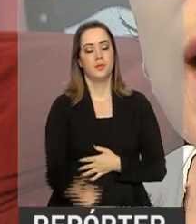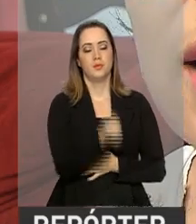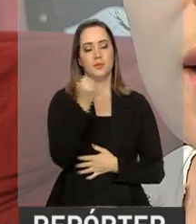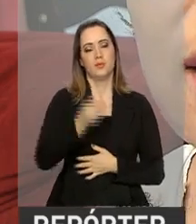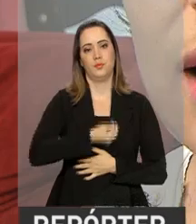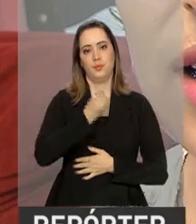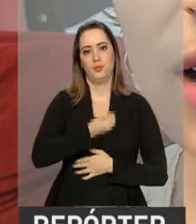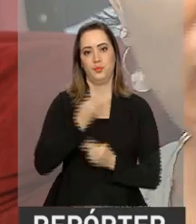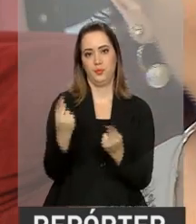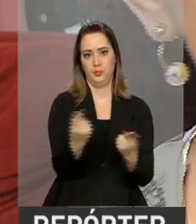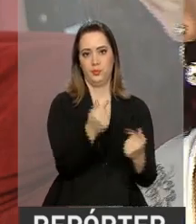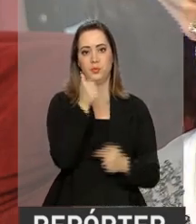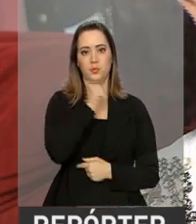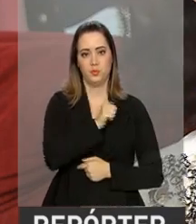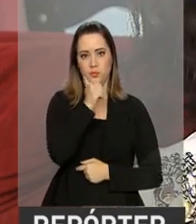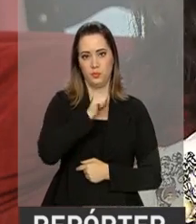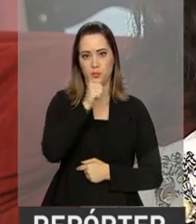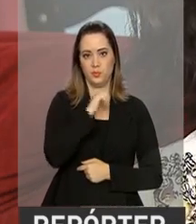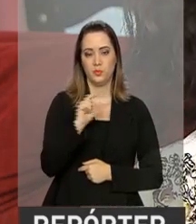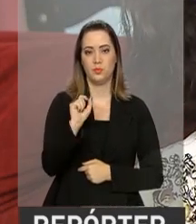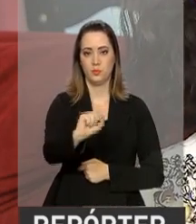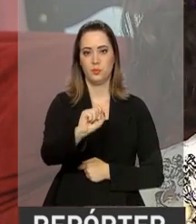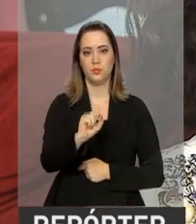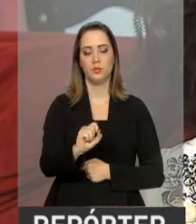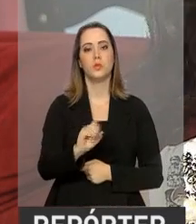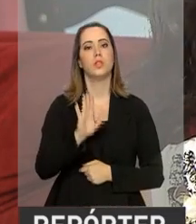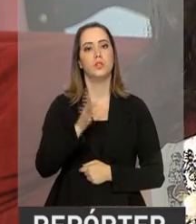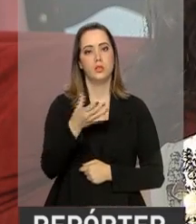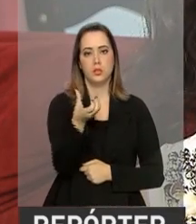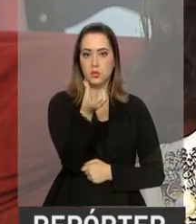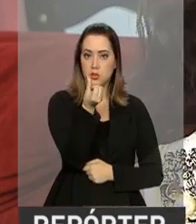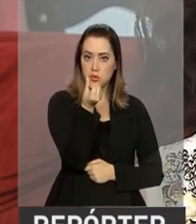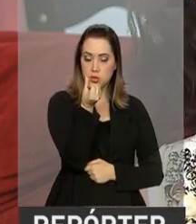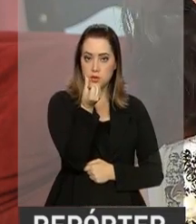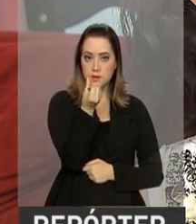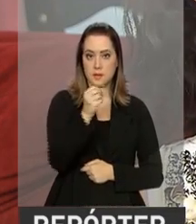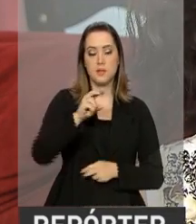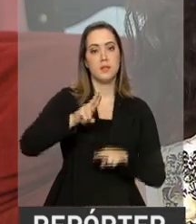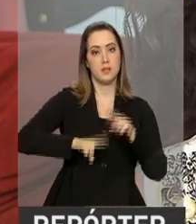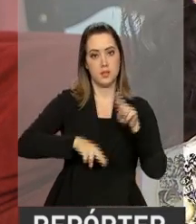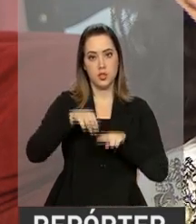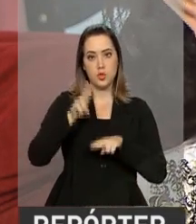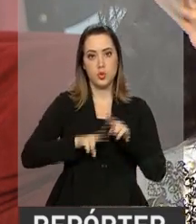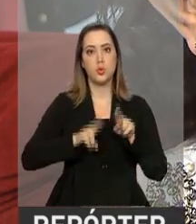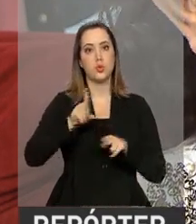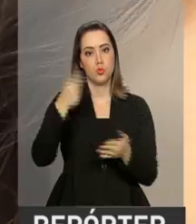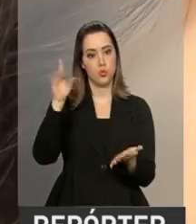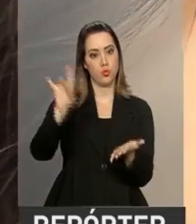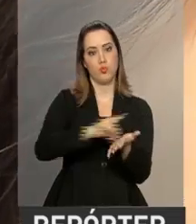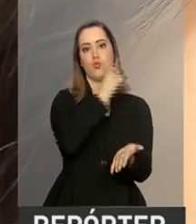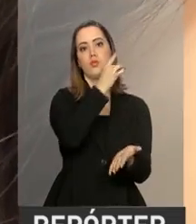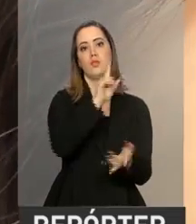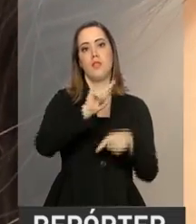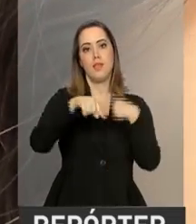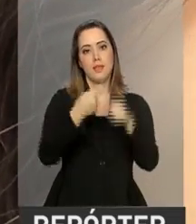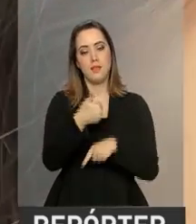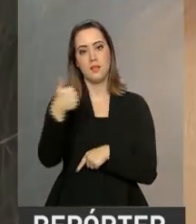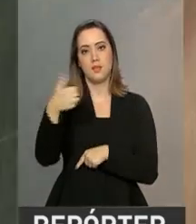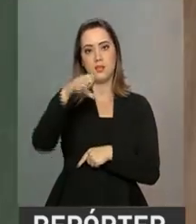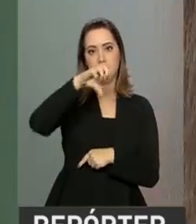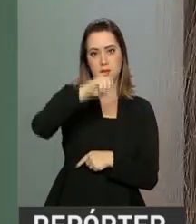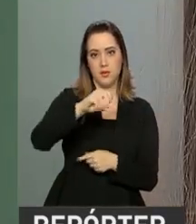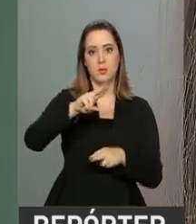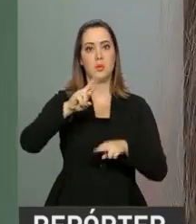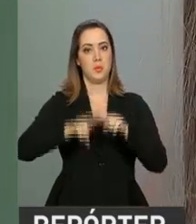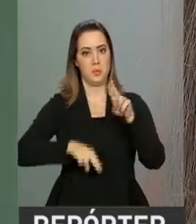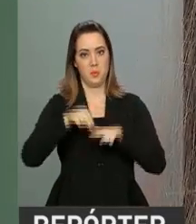foi assinado esse decreto dia 6 de junho quando foi dia 19 de Junho aparece o coraçãozinho dela